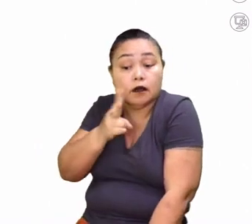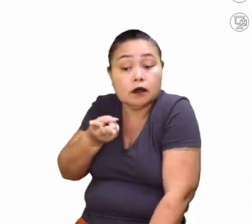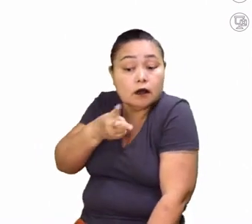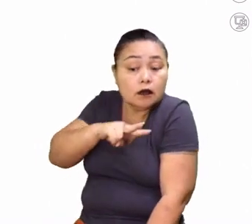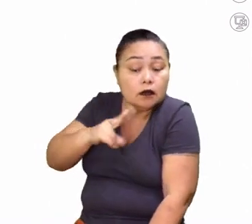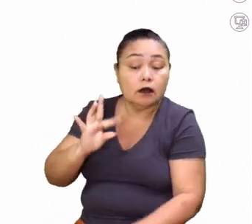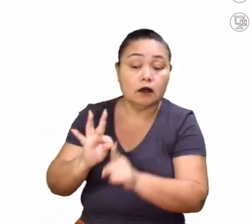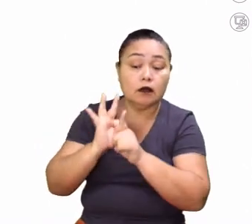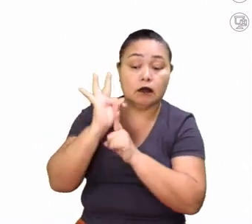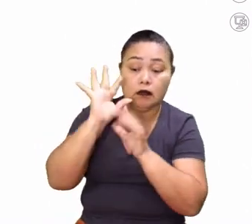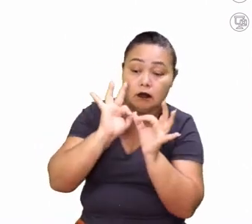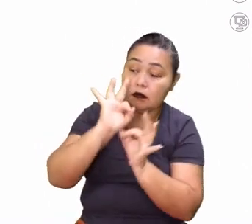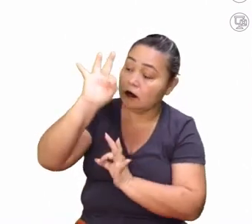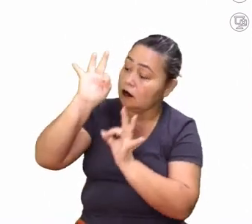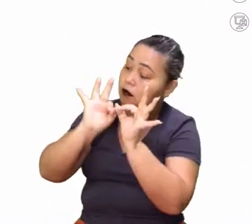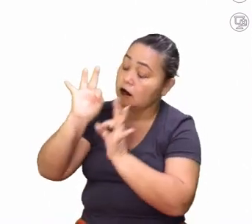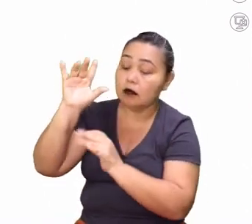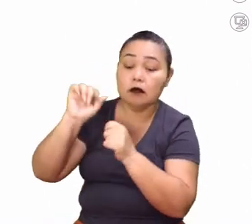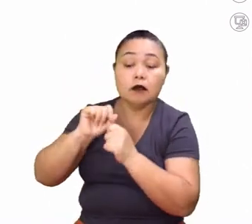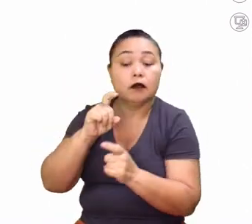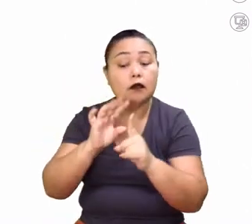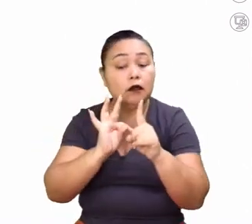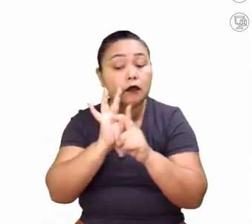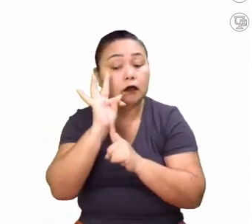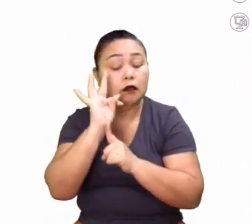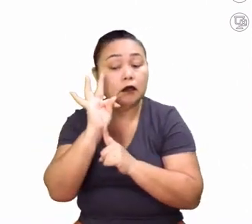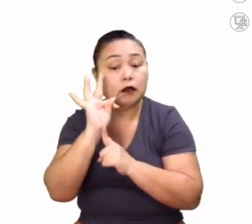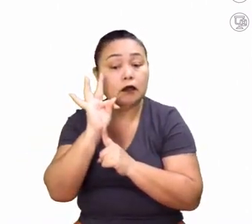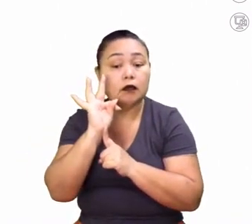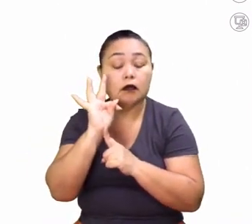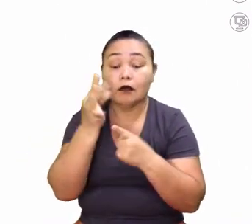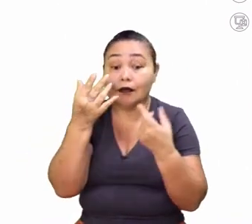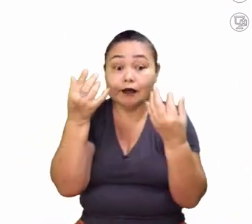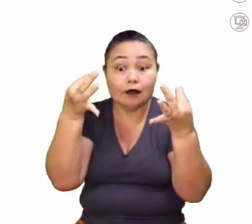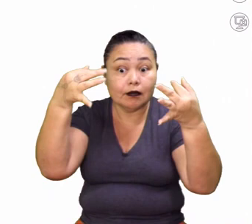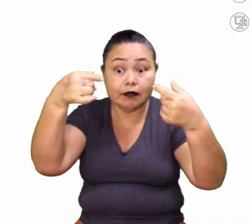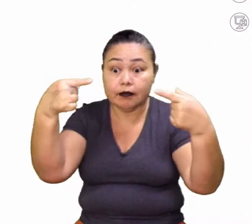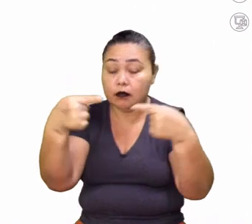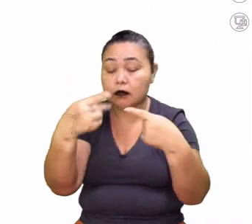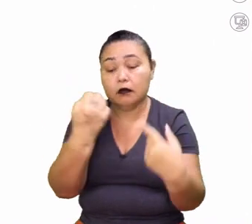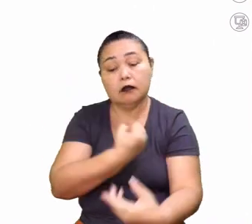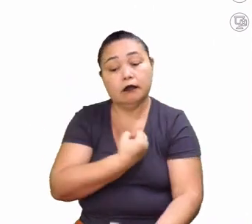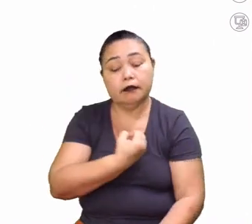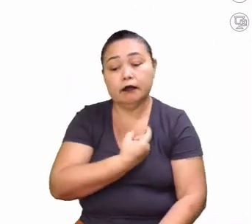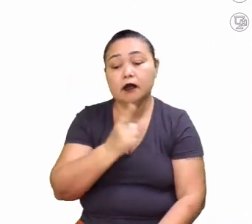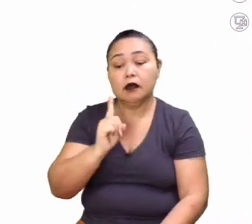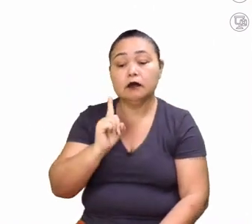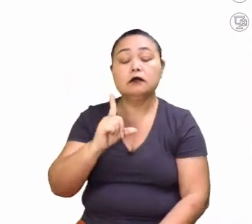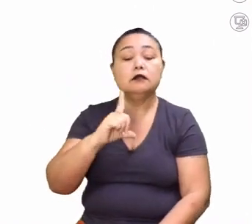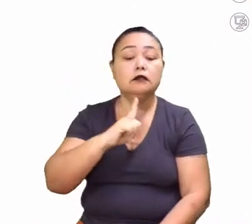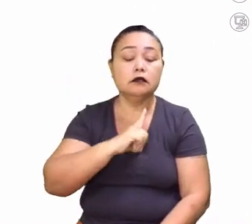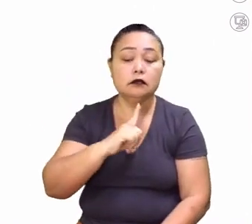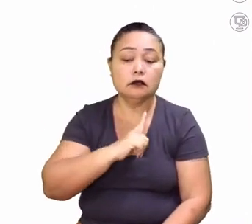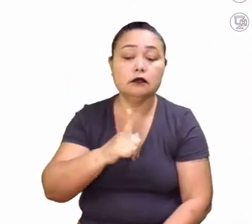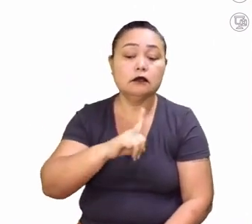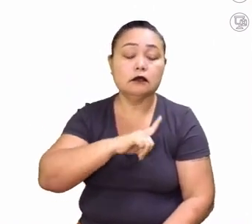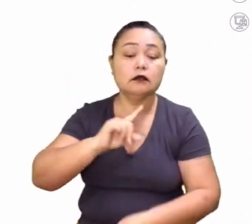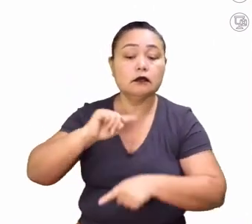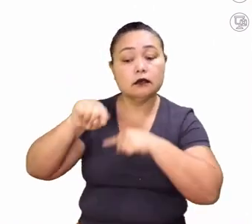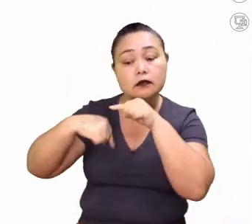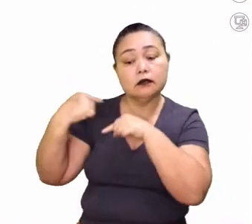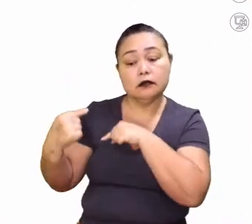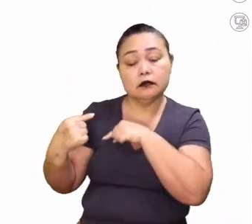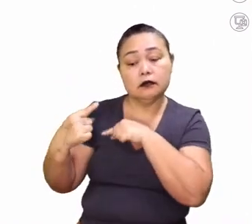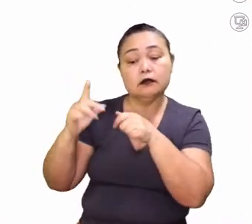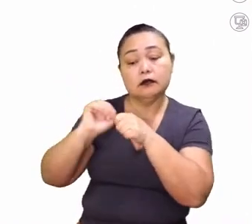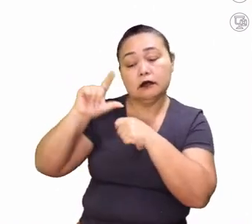de temperatura só que são medidas imprecisas não tá dando um valor né mas temos também situação inversa que